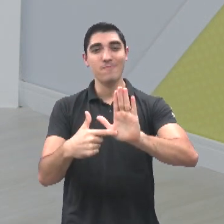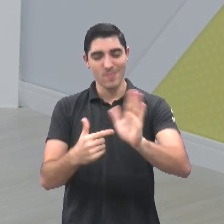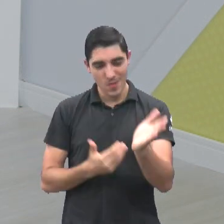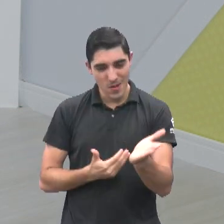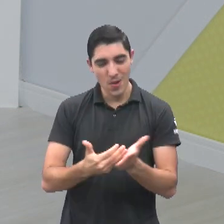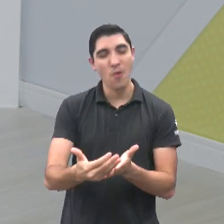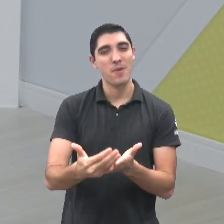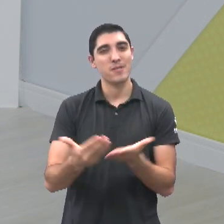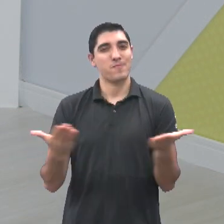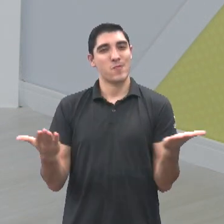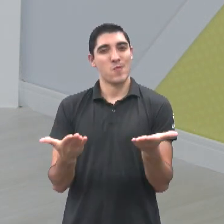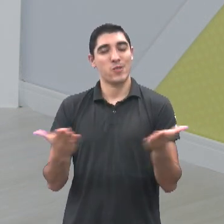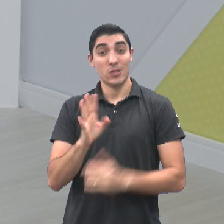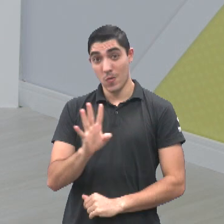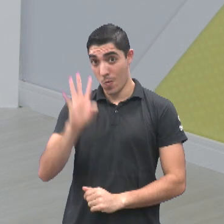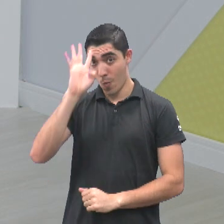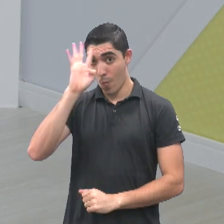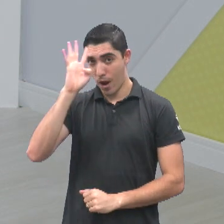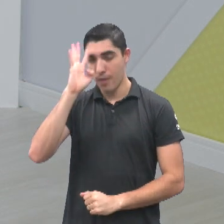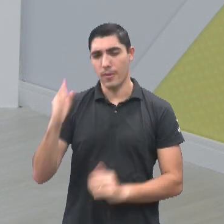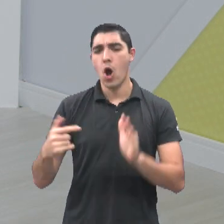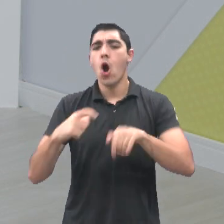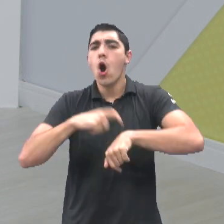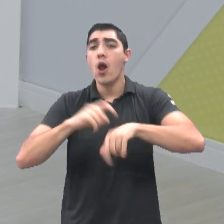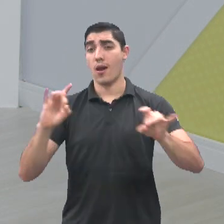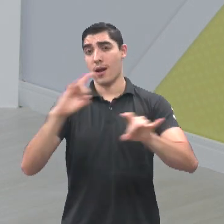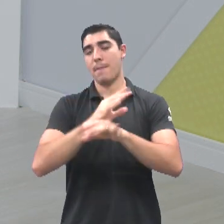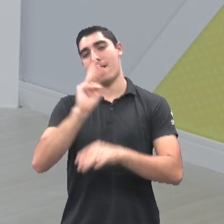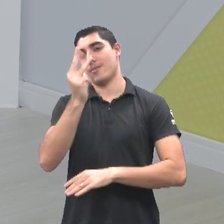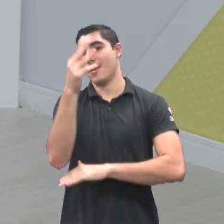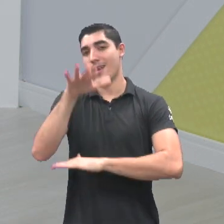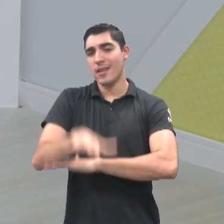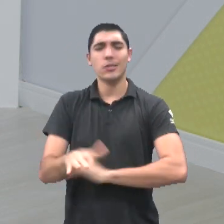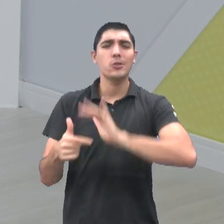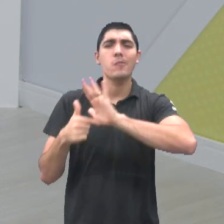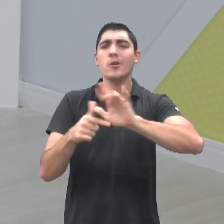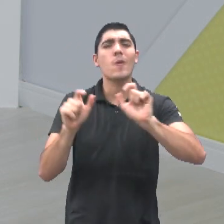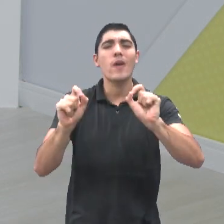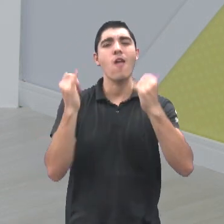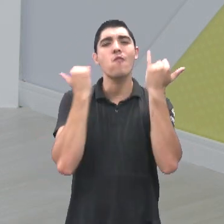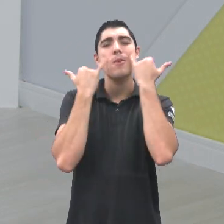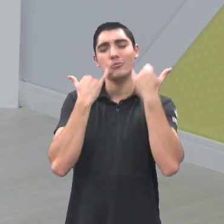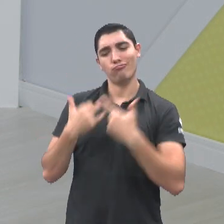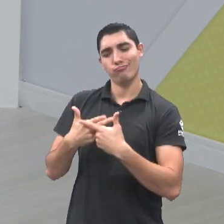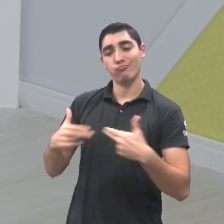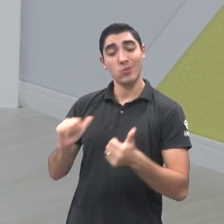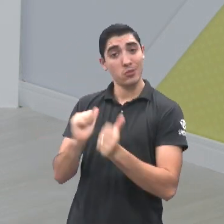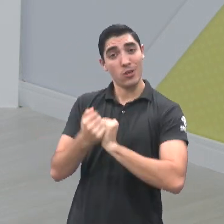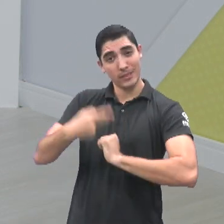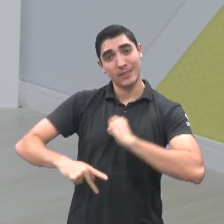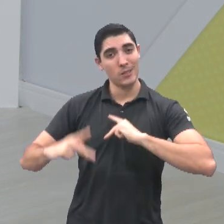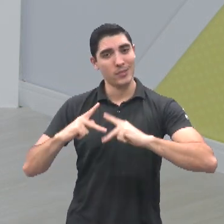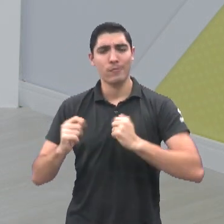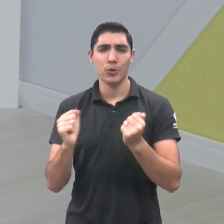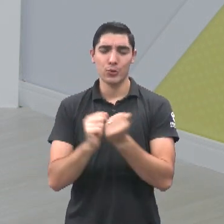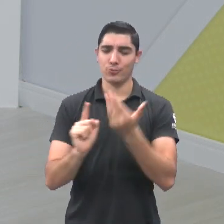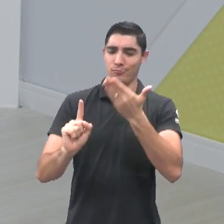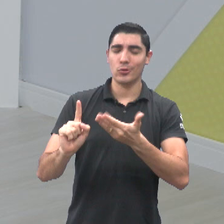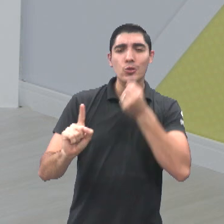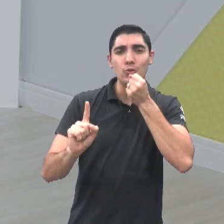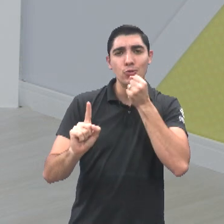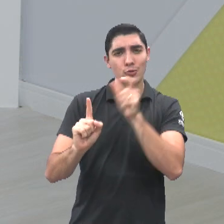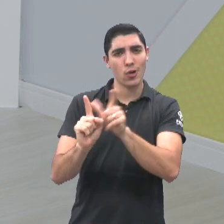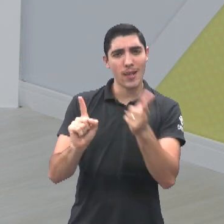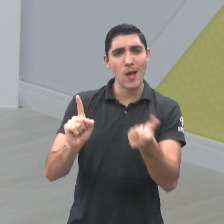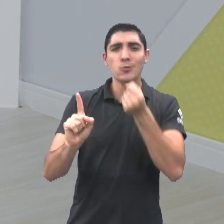Estamos chegando nesta quarta-feira até às 3 da tarde, trazendo as informações do esporte aqui da nossa cidade. Aqui comigo ele,